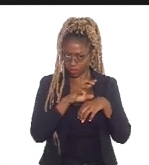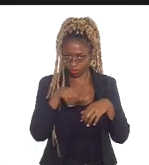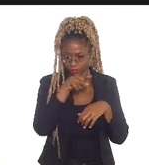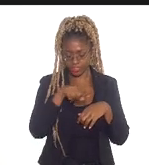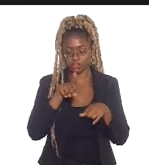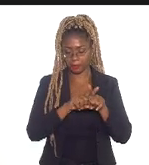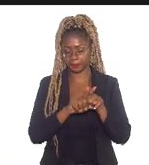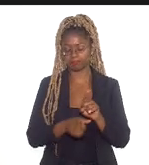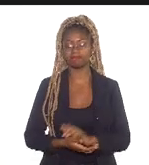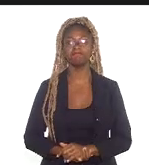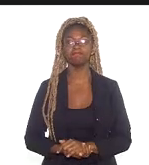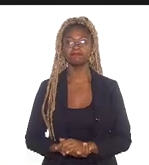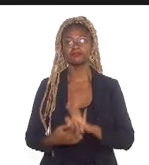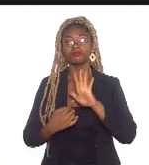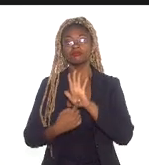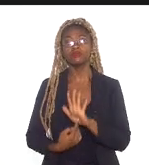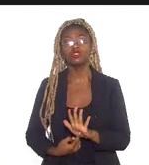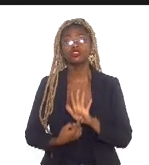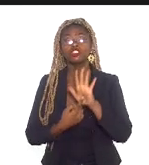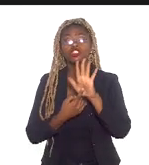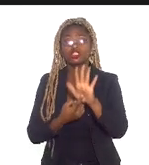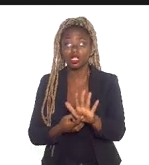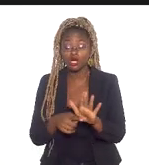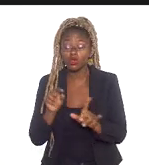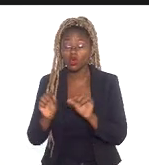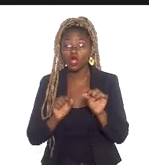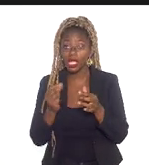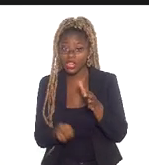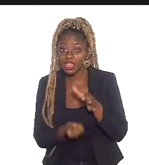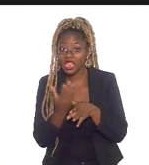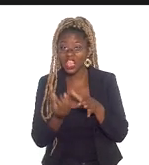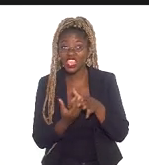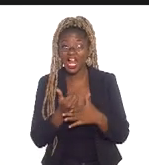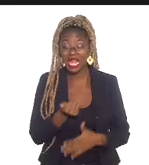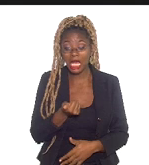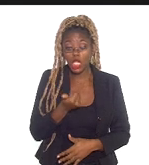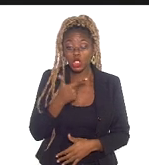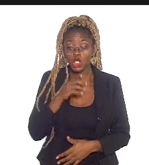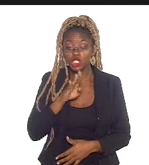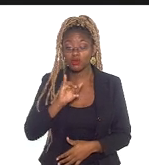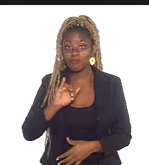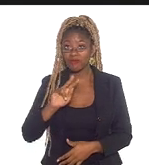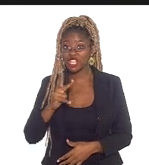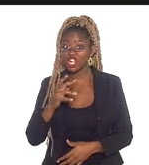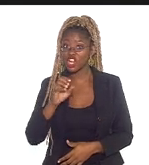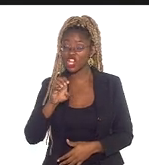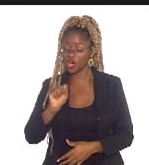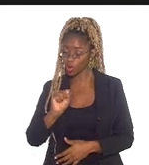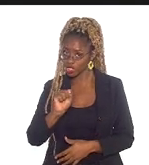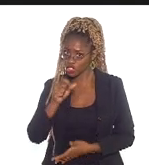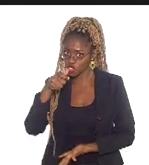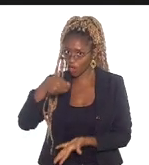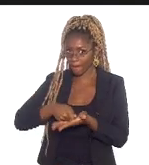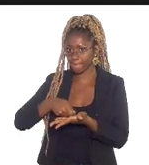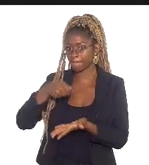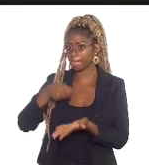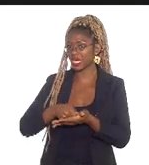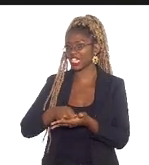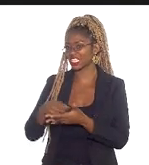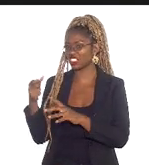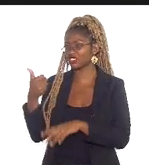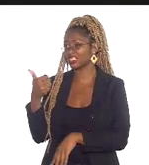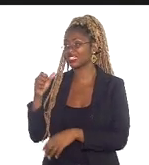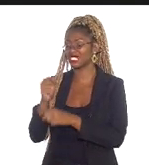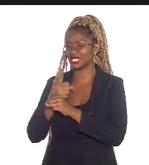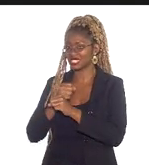Mostrando que foram gerados 12 bi de obrigações na década,